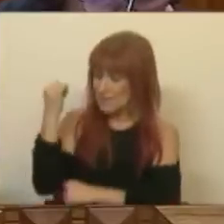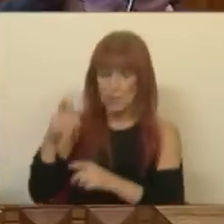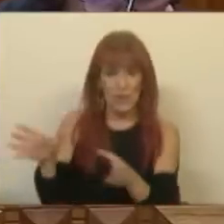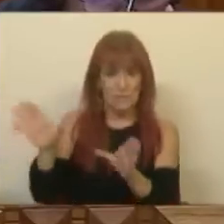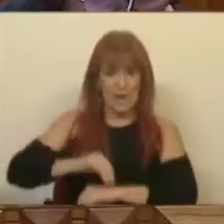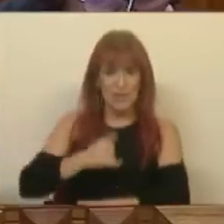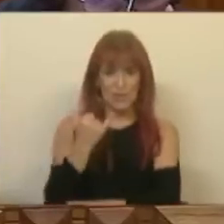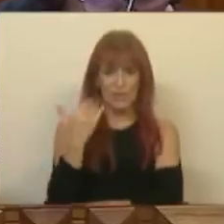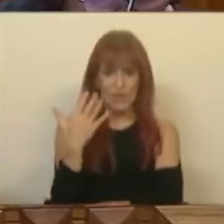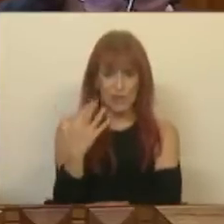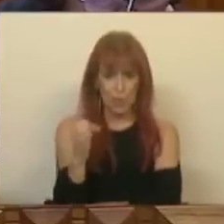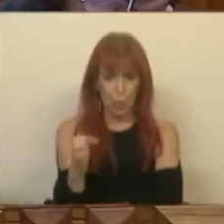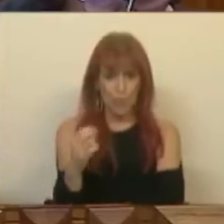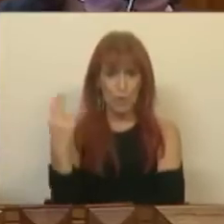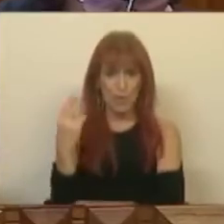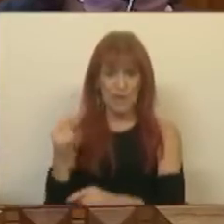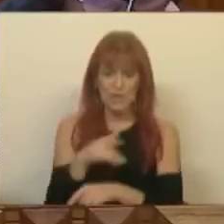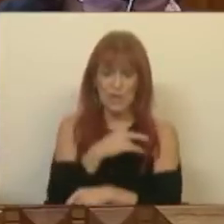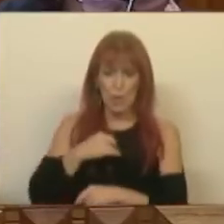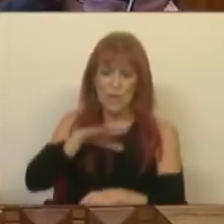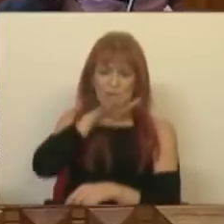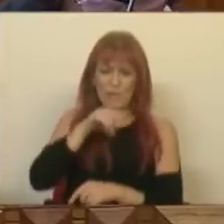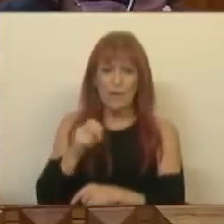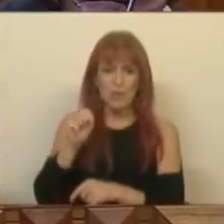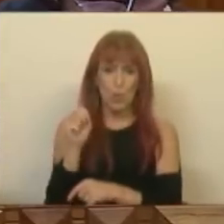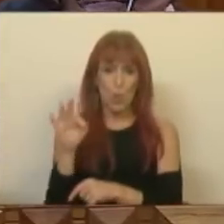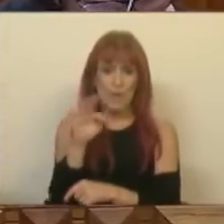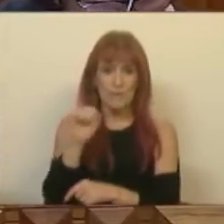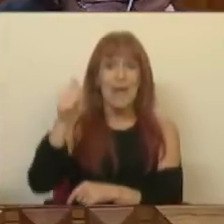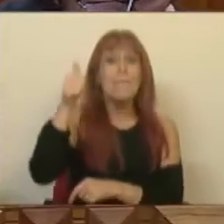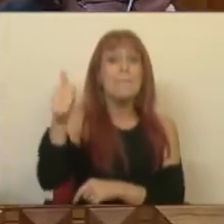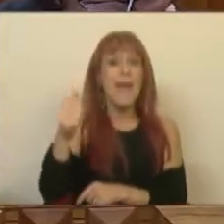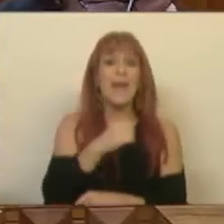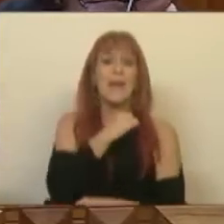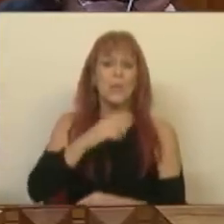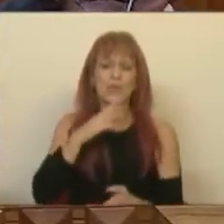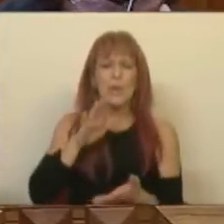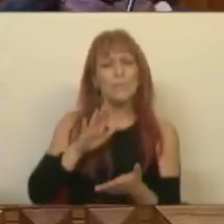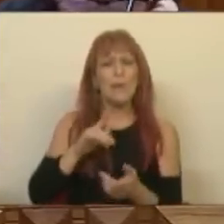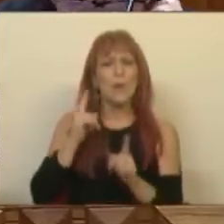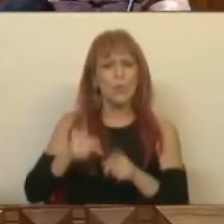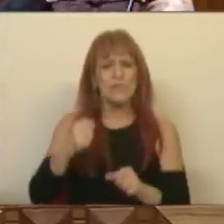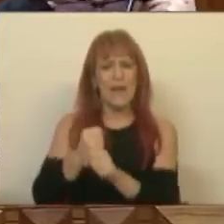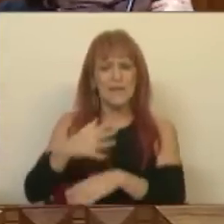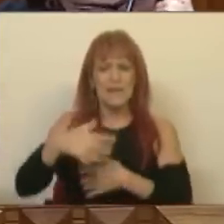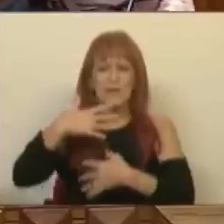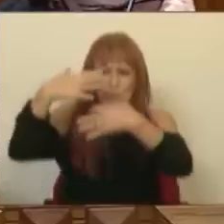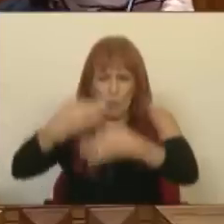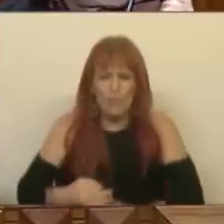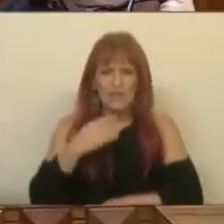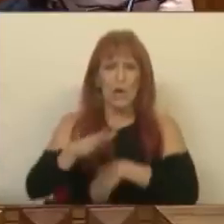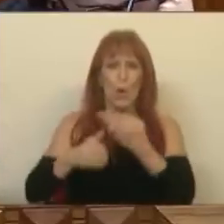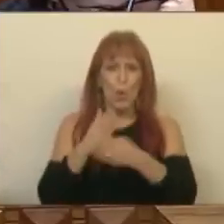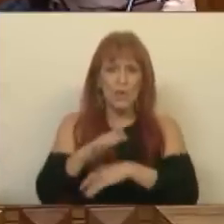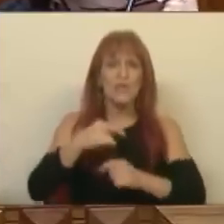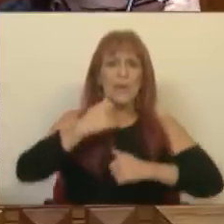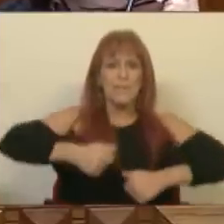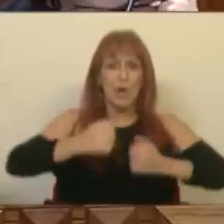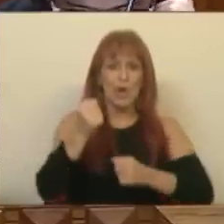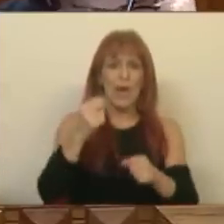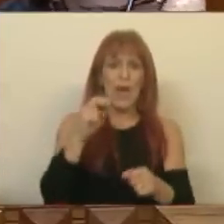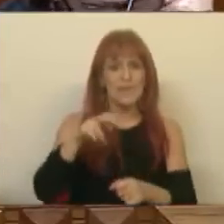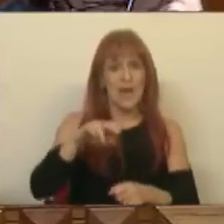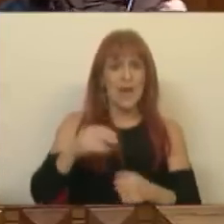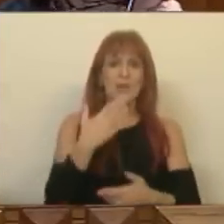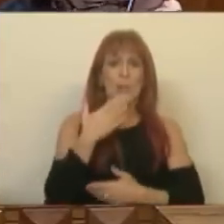mais 28 unidades de saúde familiar de beber foram autorizadas para entrar em funcionamento E é assim que vamos continuar a melhorar o serviço